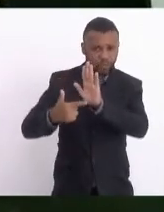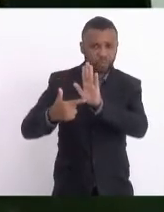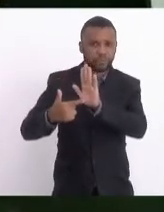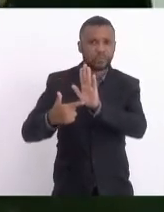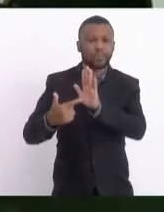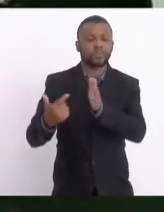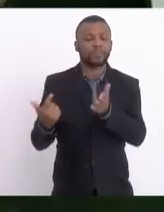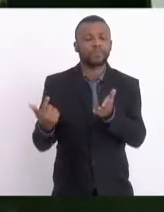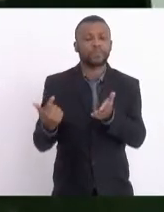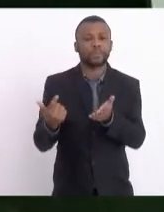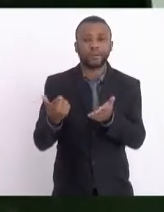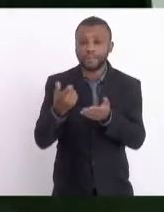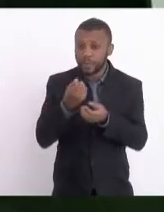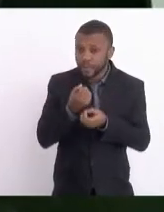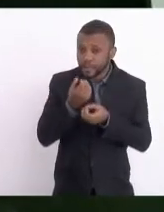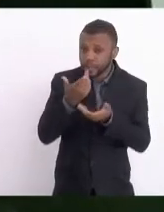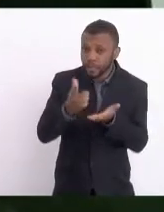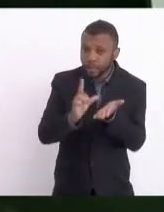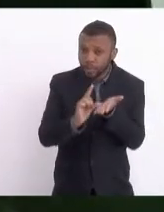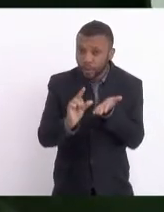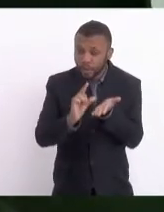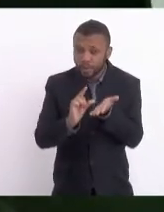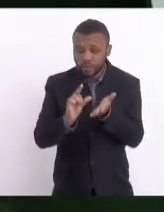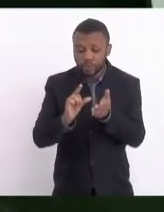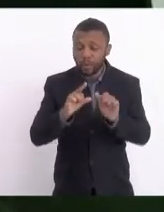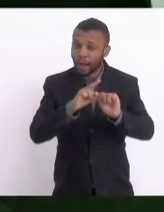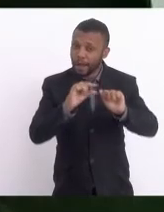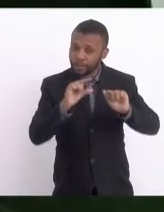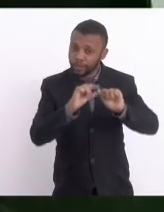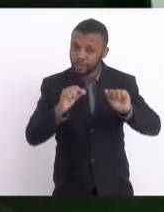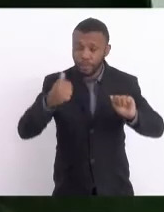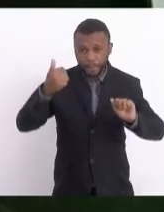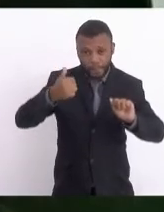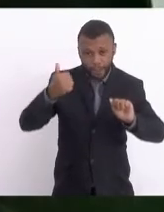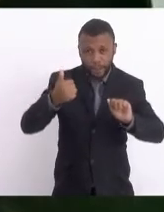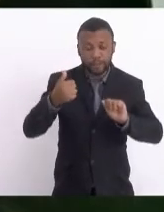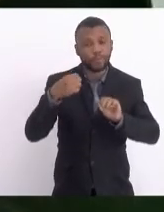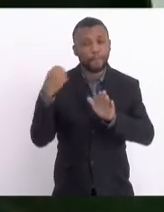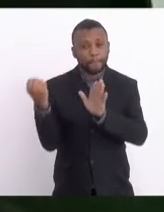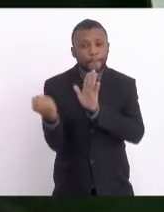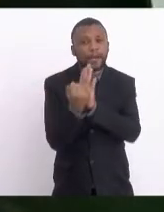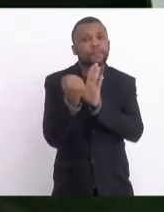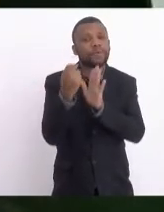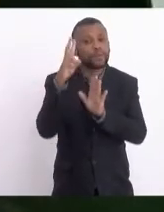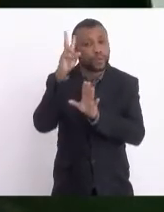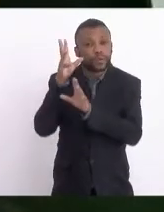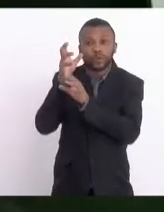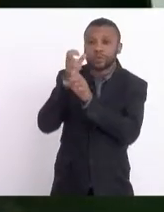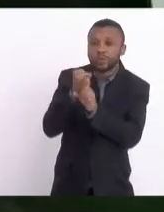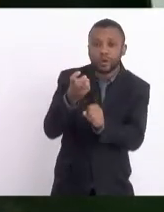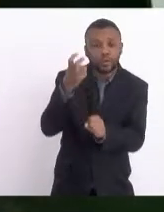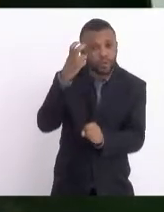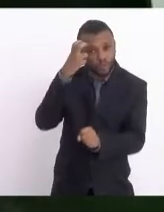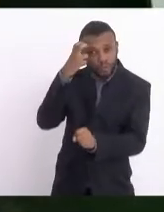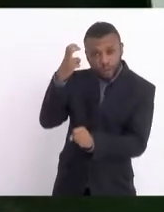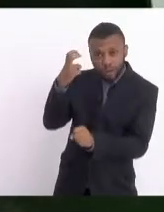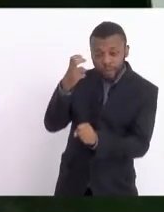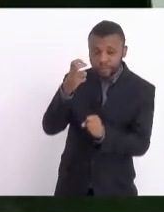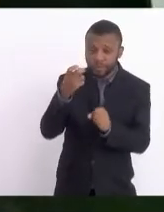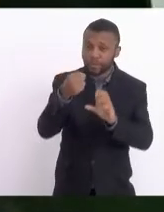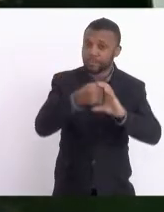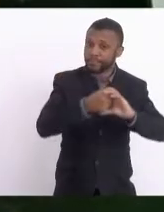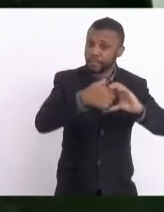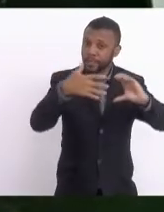fica declarado no artigo 1º como patrimônio histórico e cultural de natureza imaterial